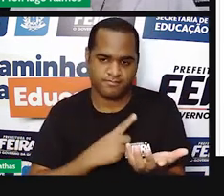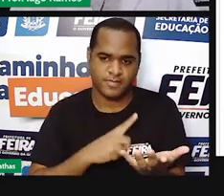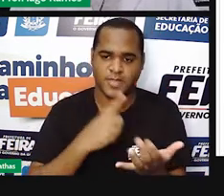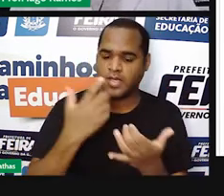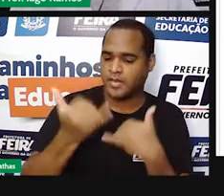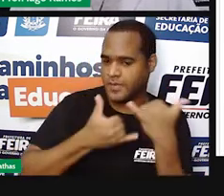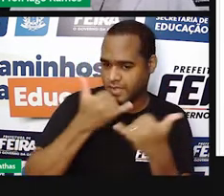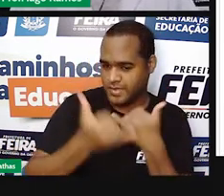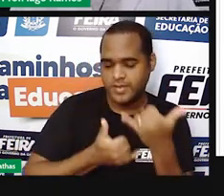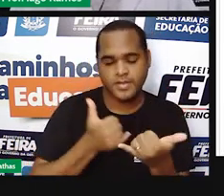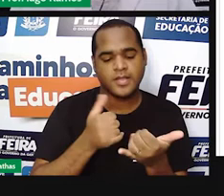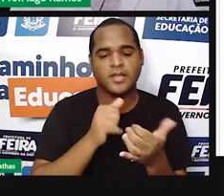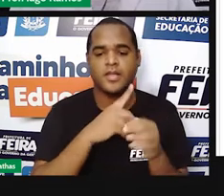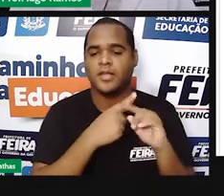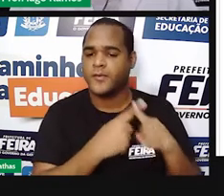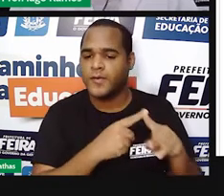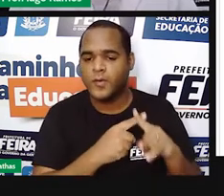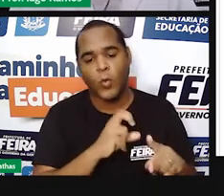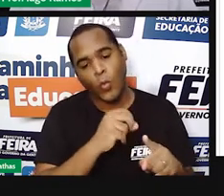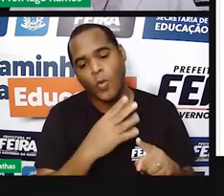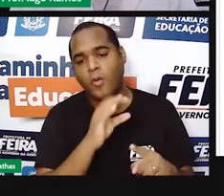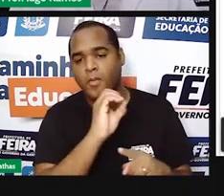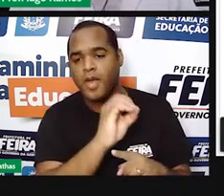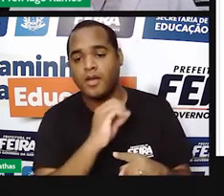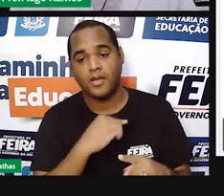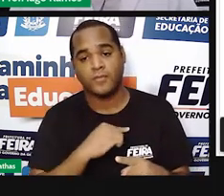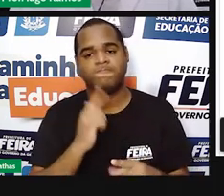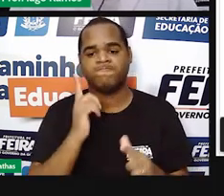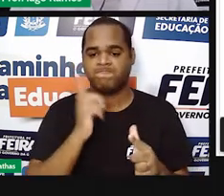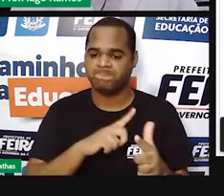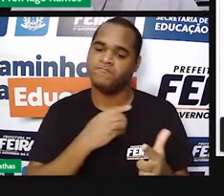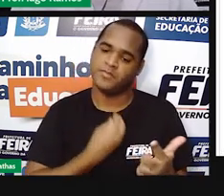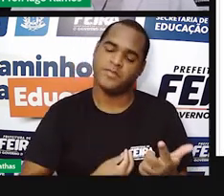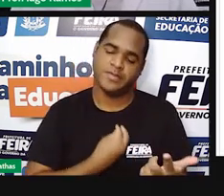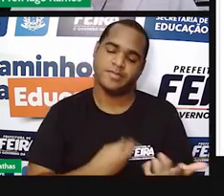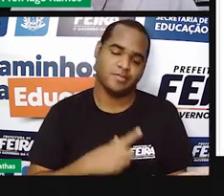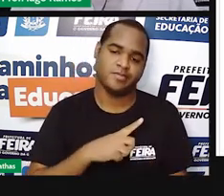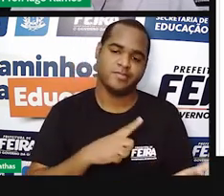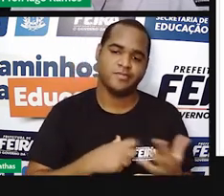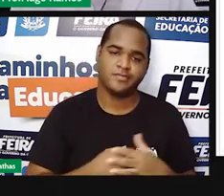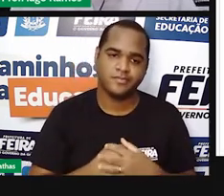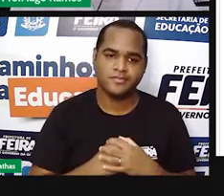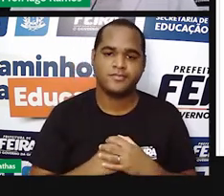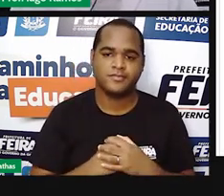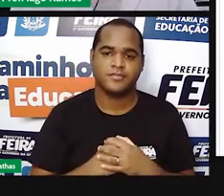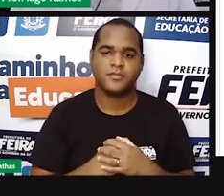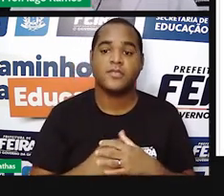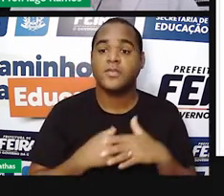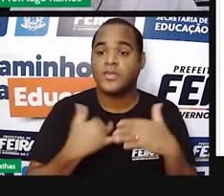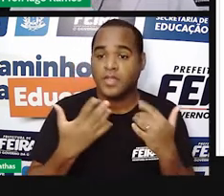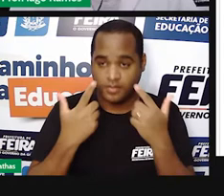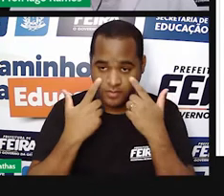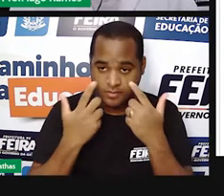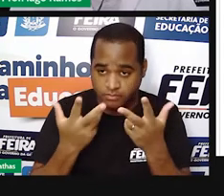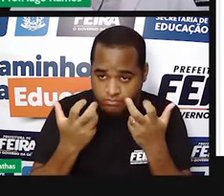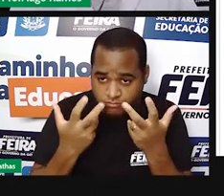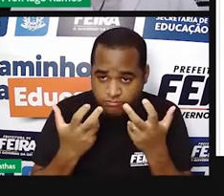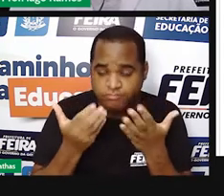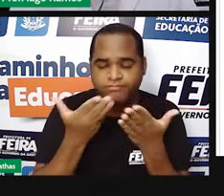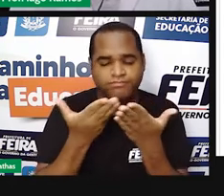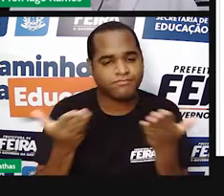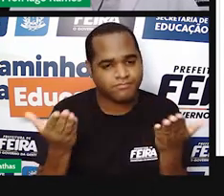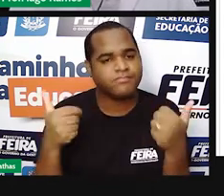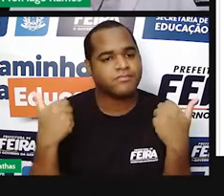bloqueado aqui e eu teria vencido aqui também olha só Ah tá